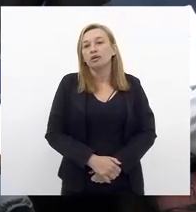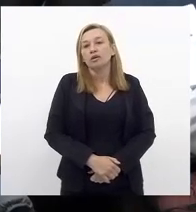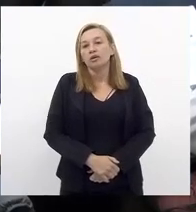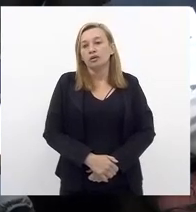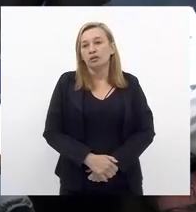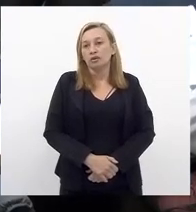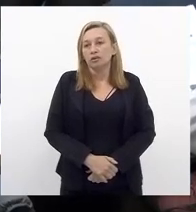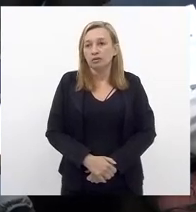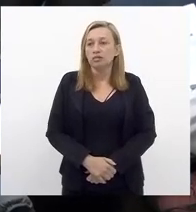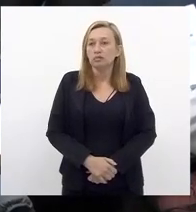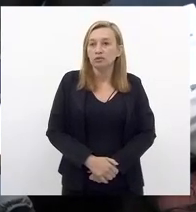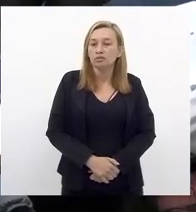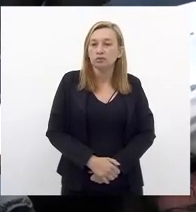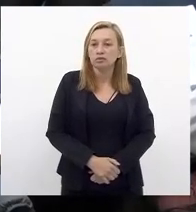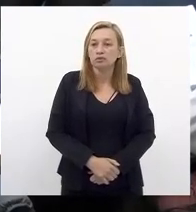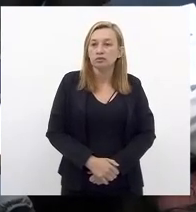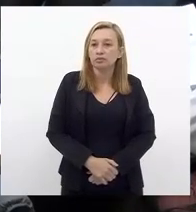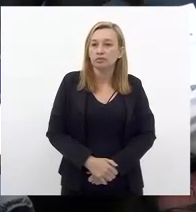quem